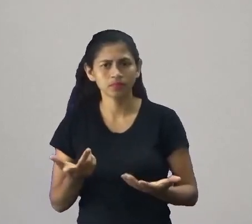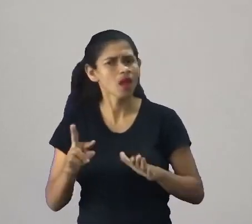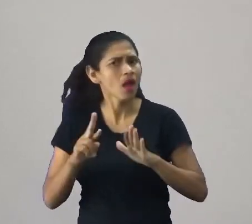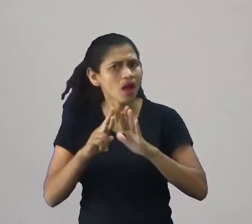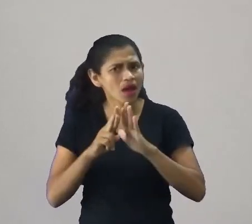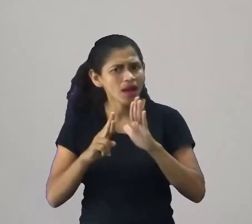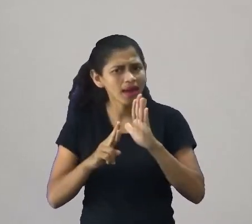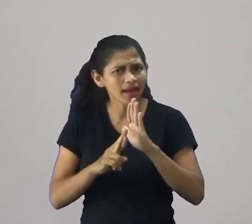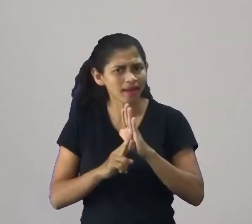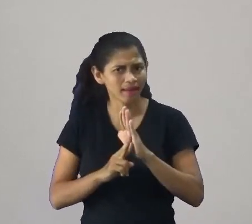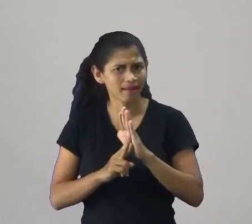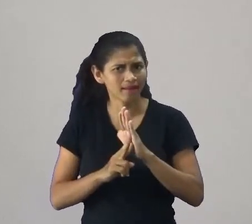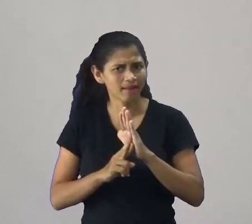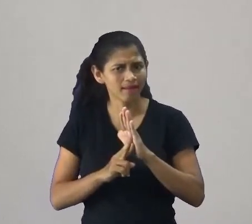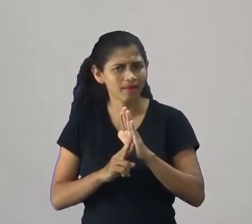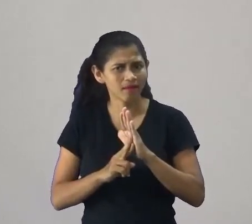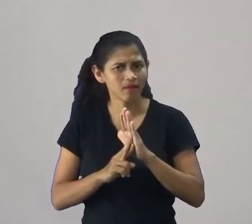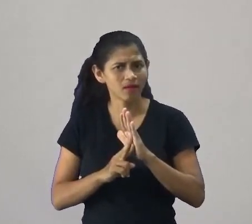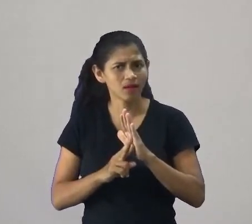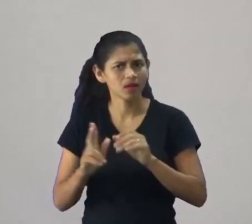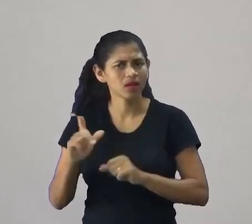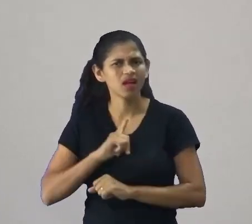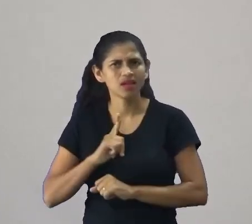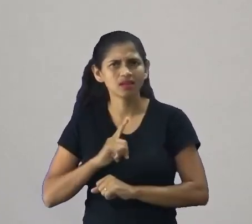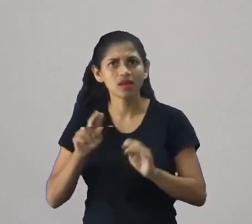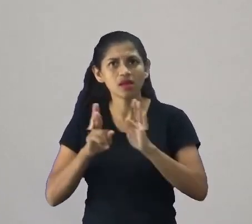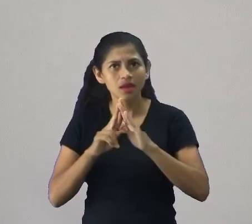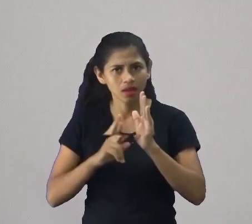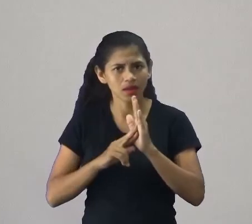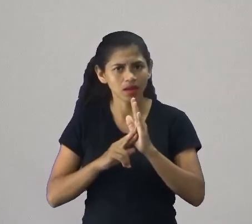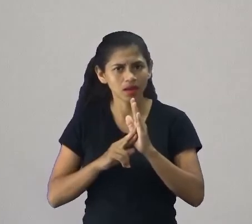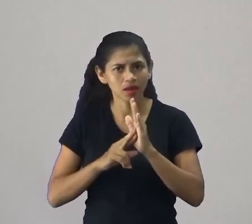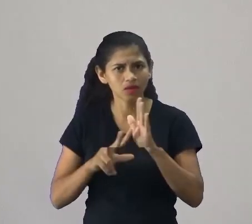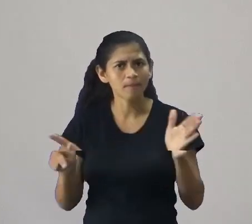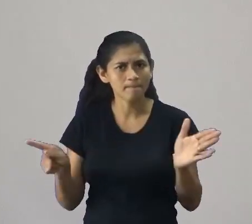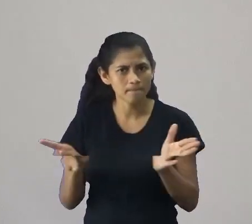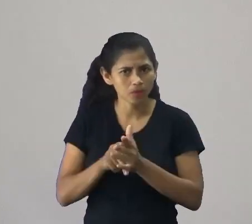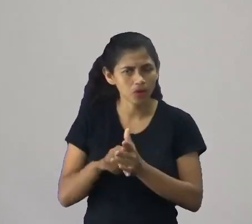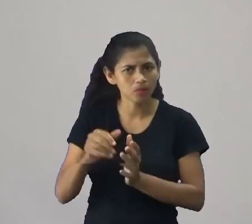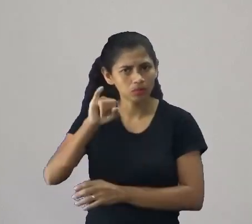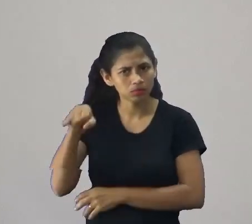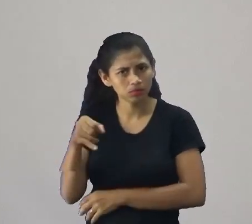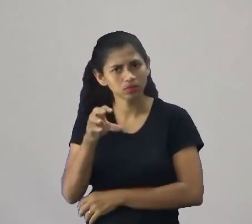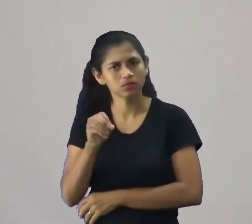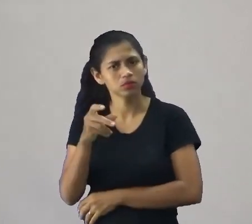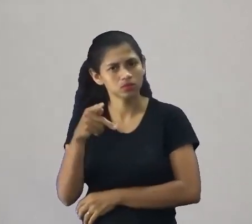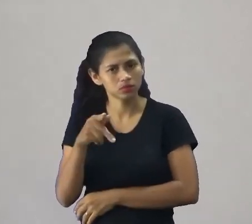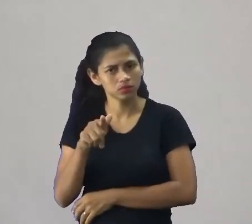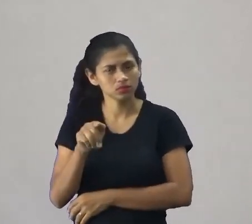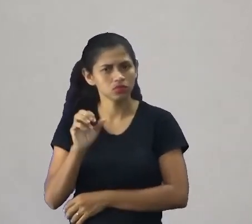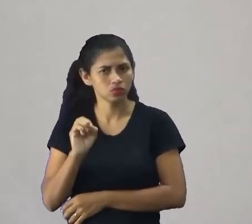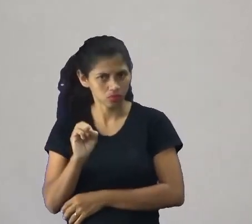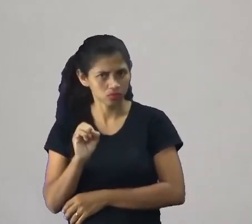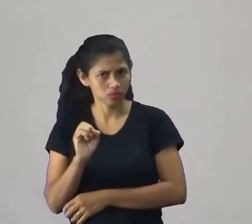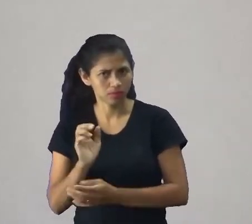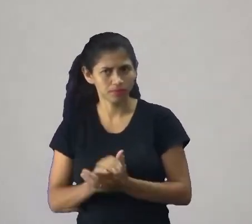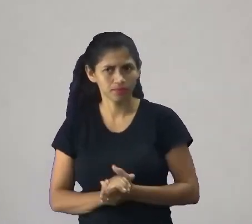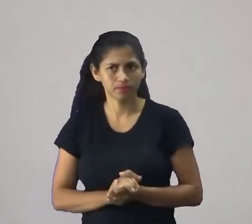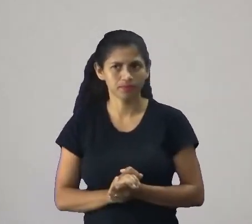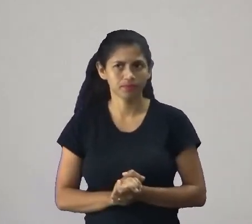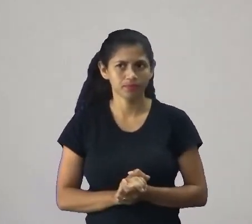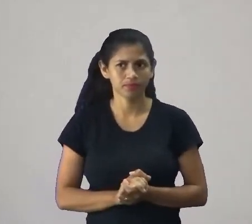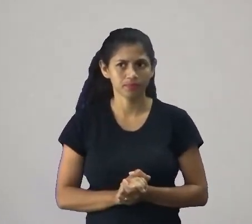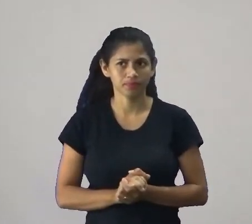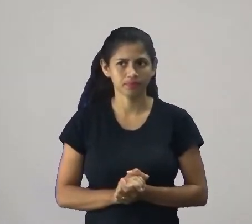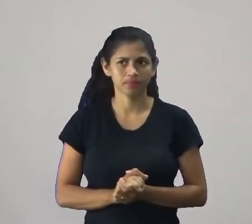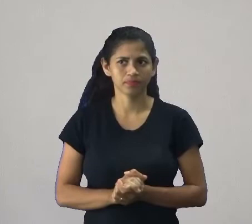regra não é jogo? Vejam que a gente foi pegando e adaptando. A gente foi delimitando com o tempo. A gente, ó,